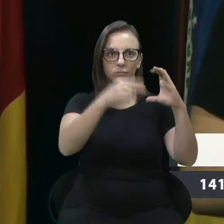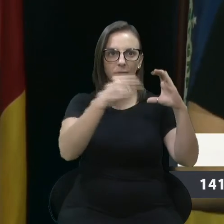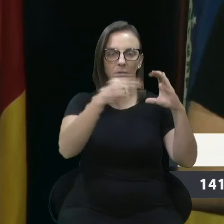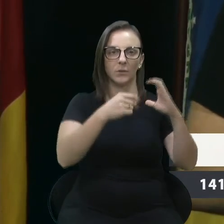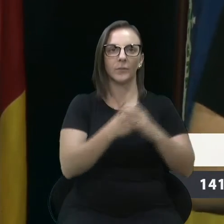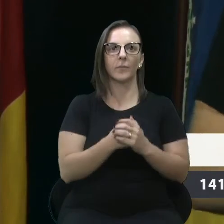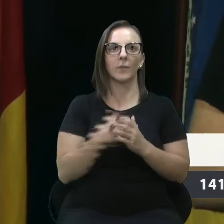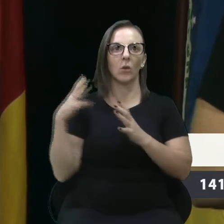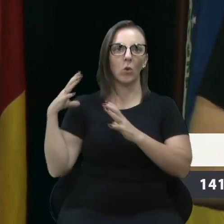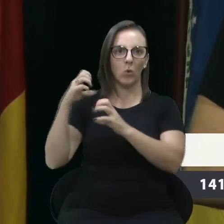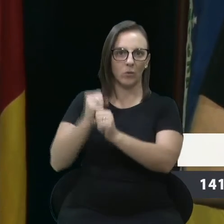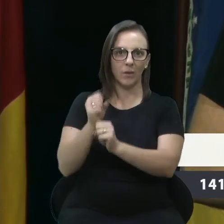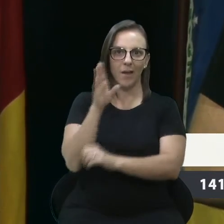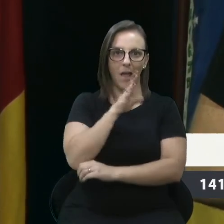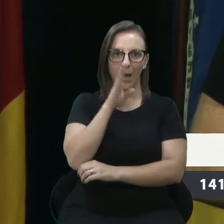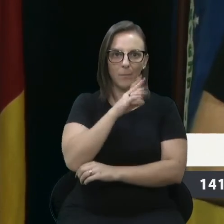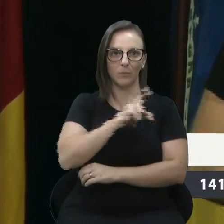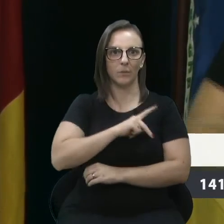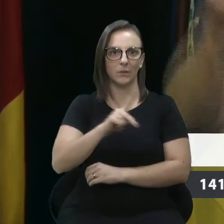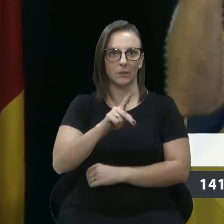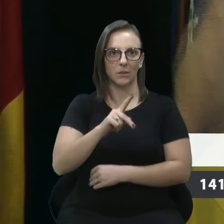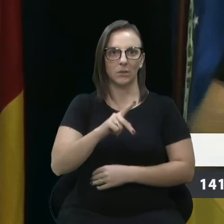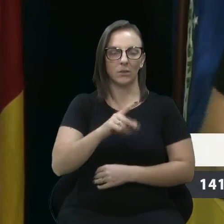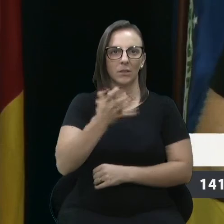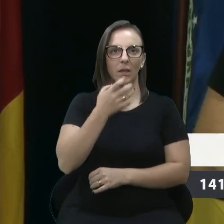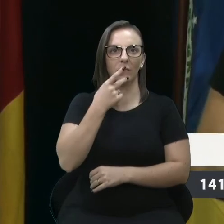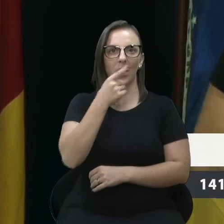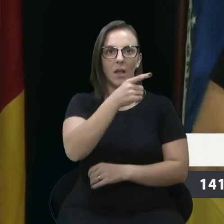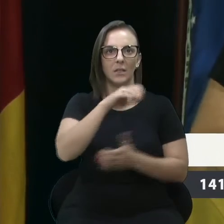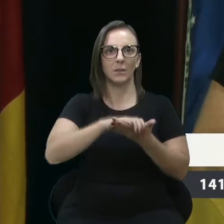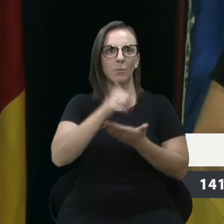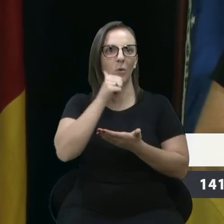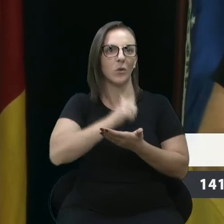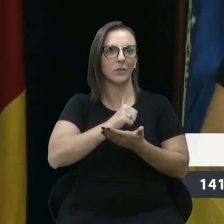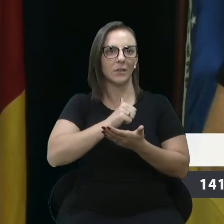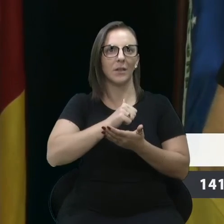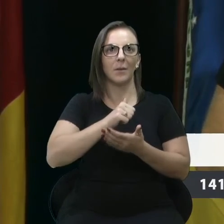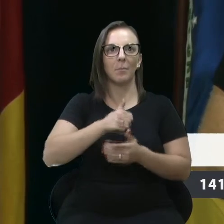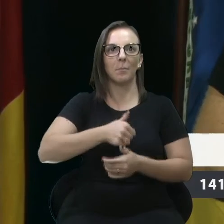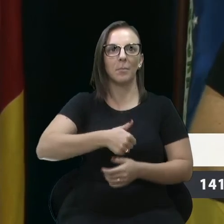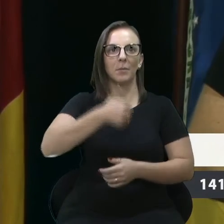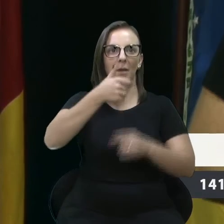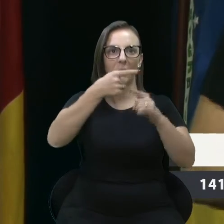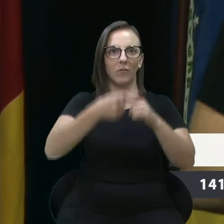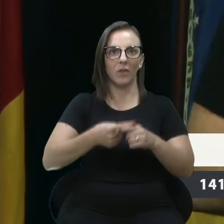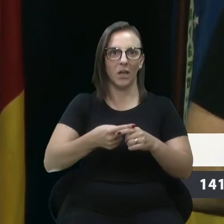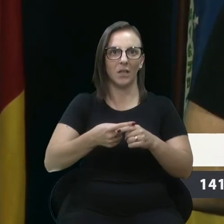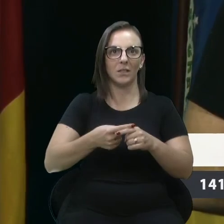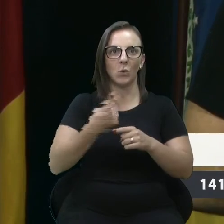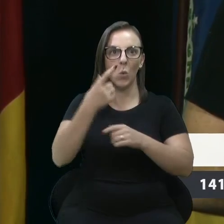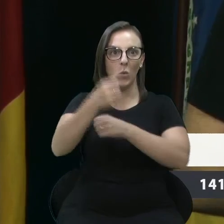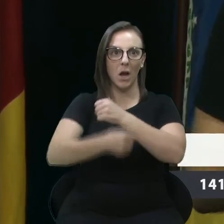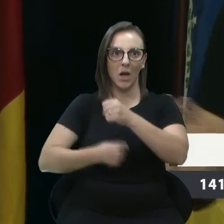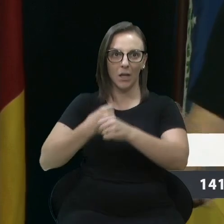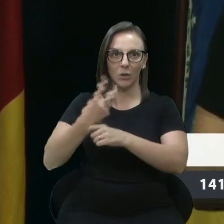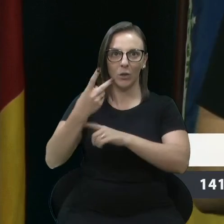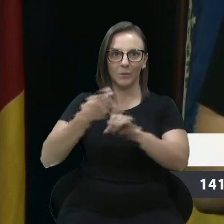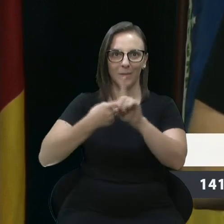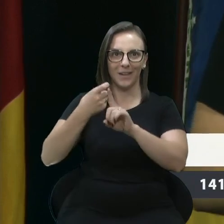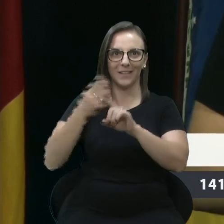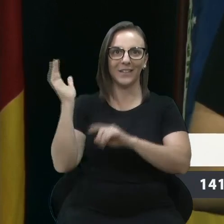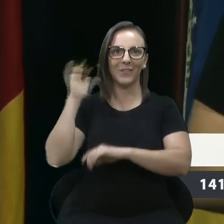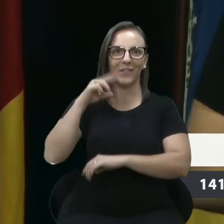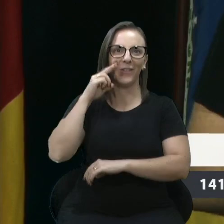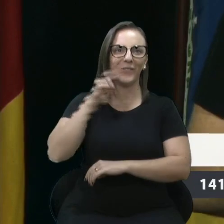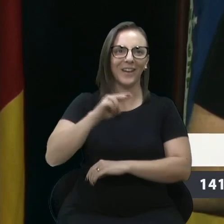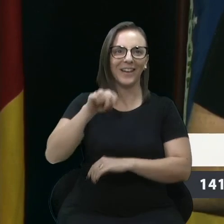concluir de forma bem rápida, senhora presidente, fazer uma menção à minha esposa, que pela primeira vez em 1 ano e 2 meses veio me assistir numa sessão, veio na Festa